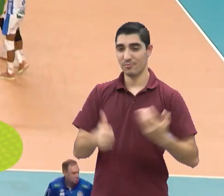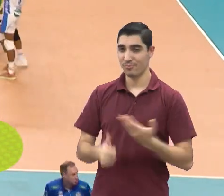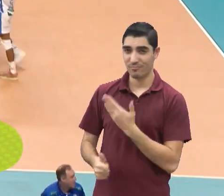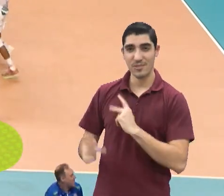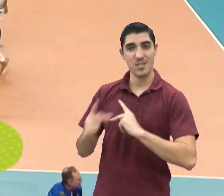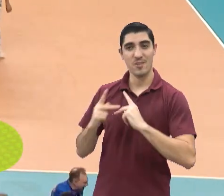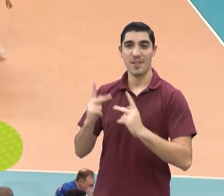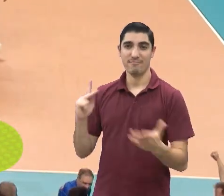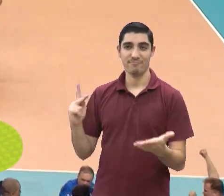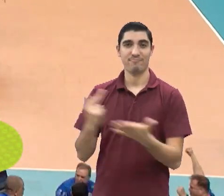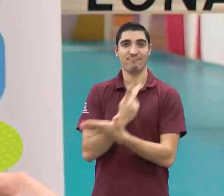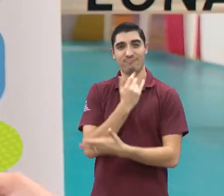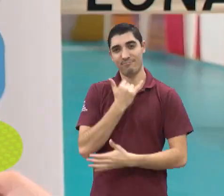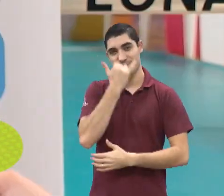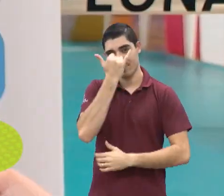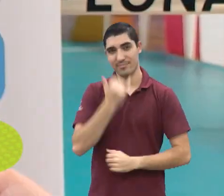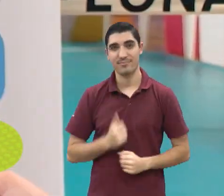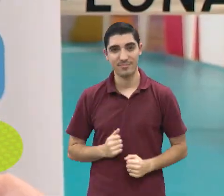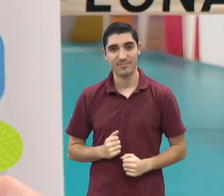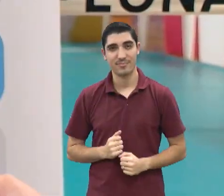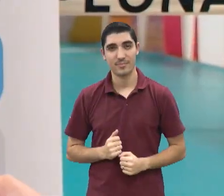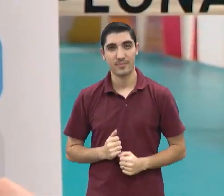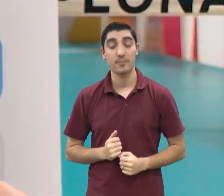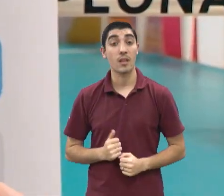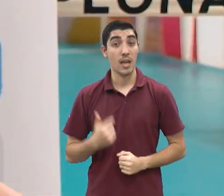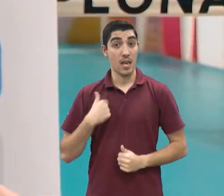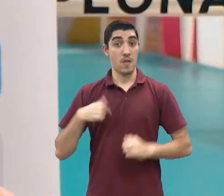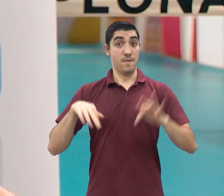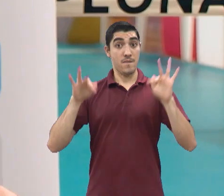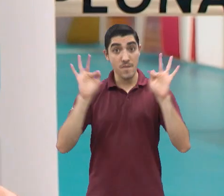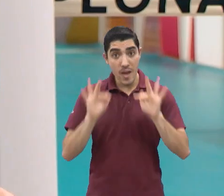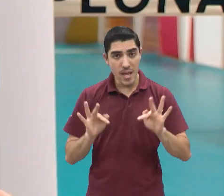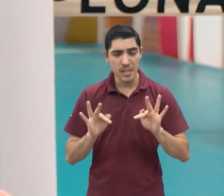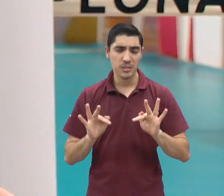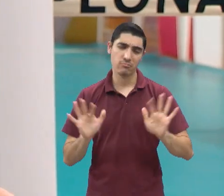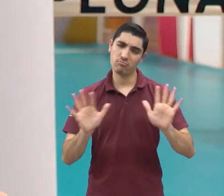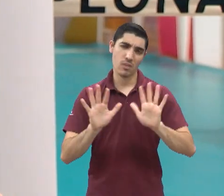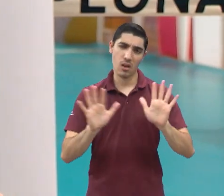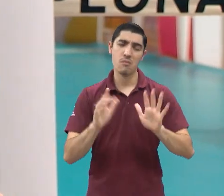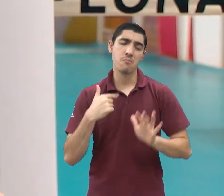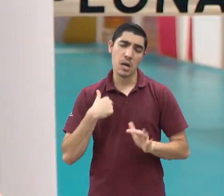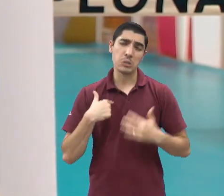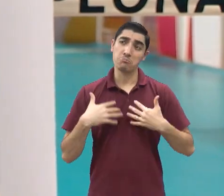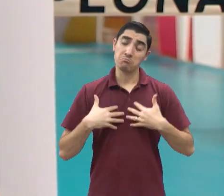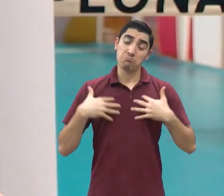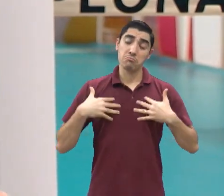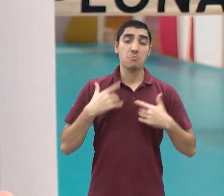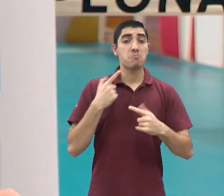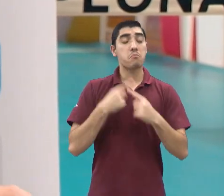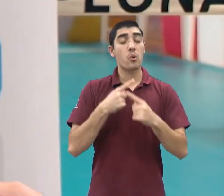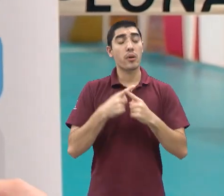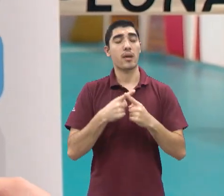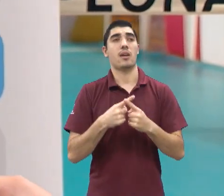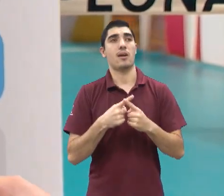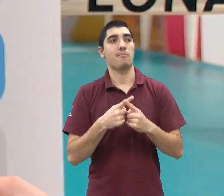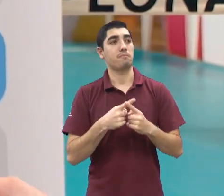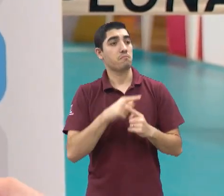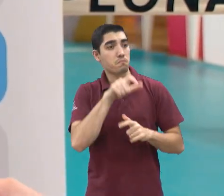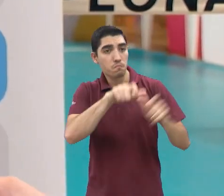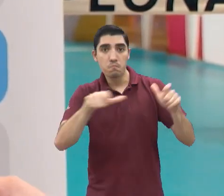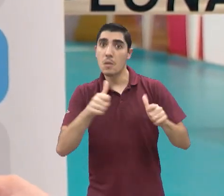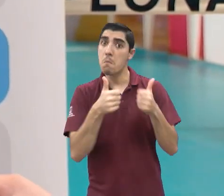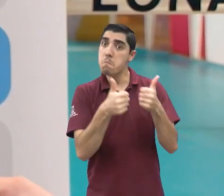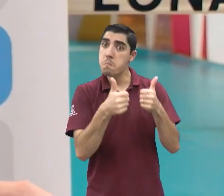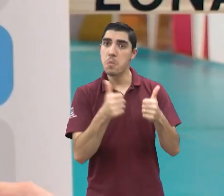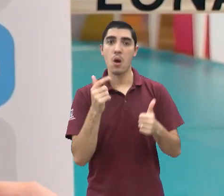Vitor. Eu não estou feliz, mas estou contente com o que a gente apresentou hoje. A gente conseguiu sair de um paradigma de que o